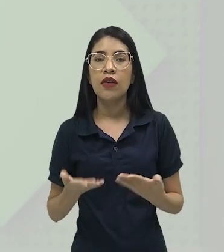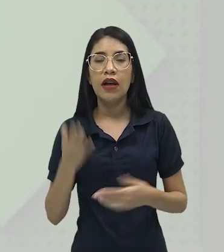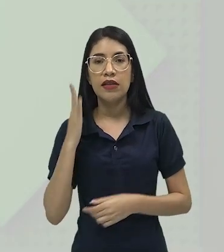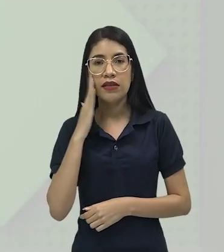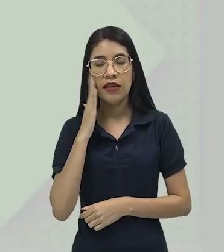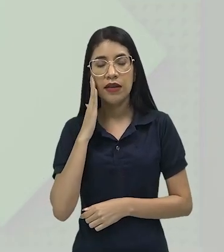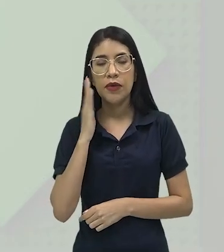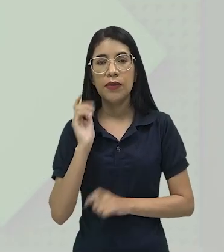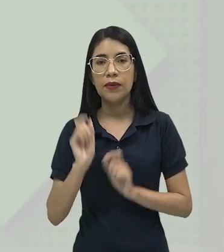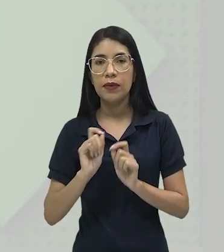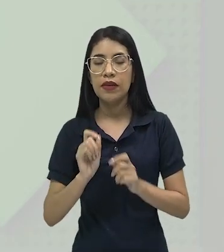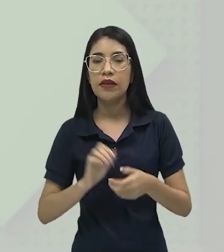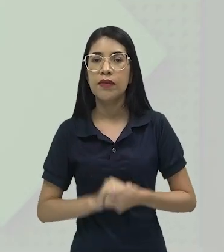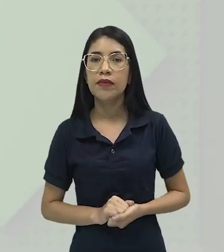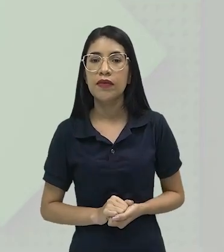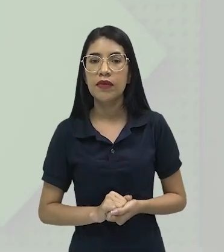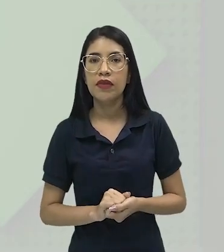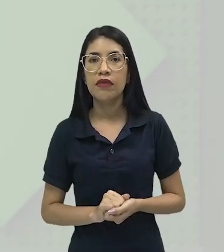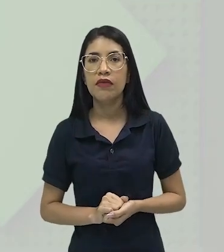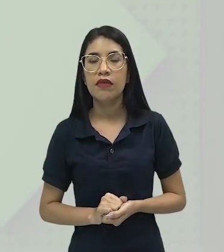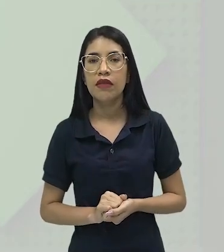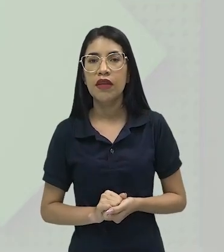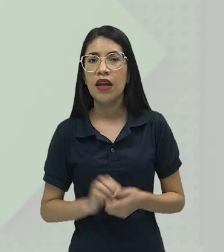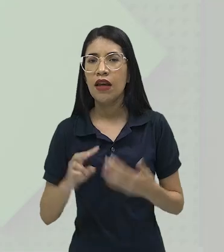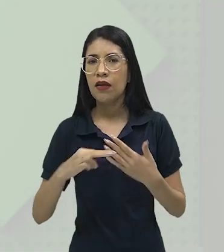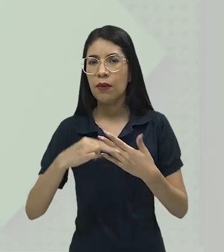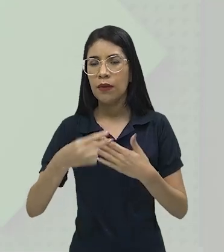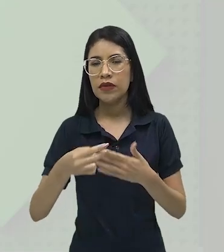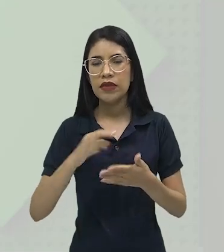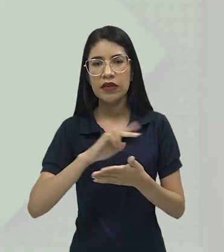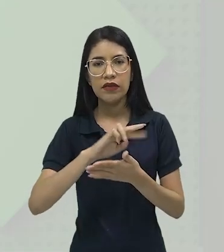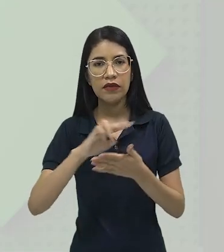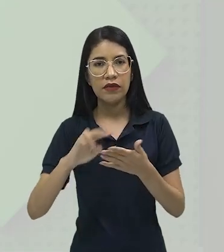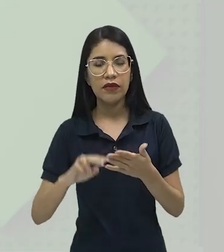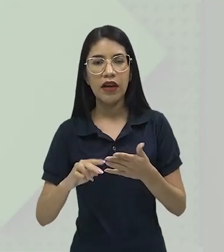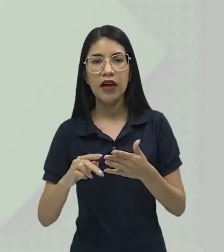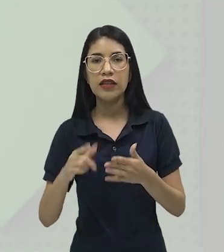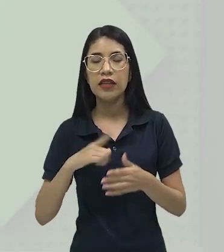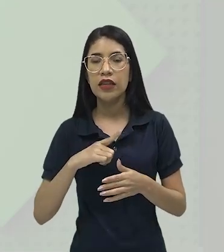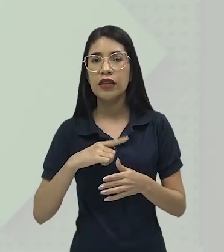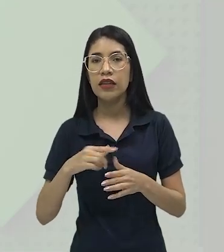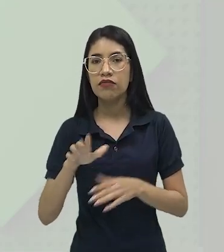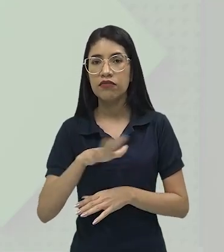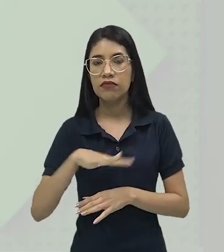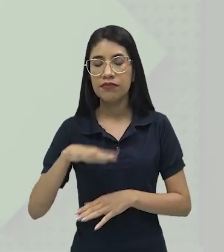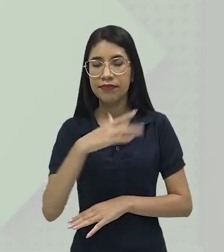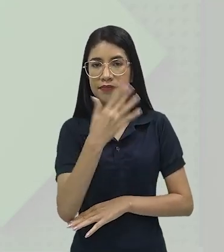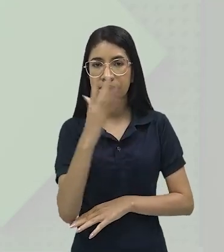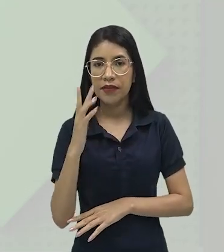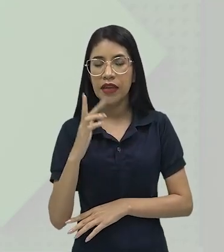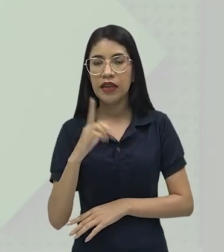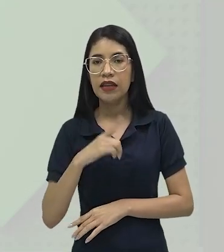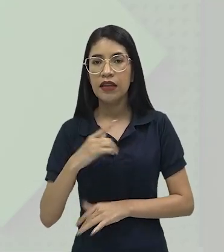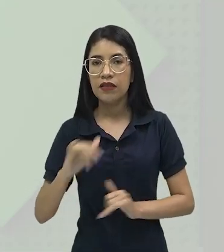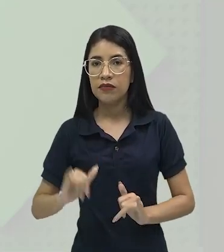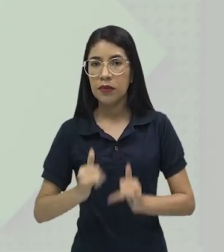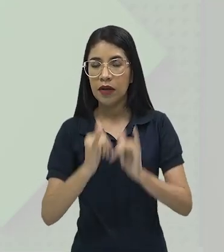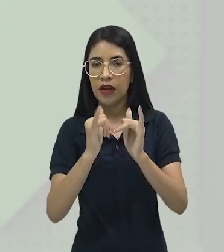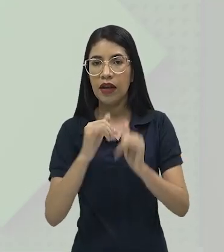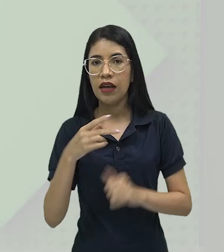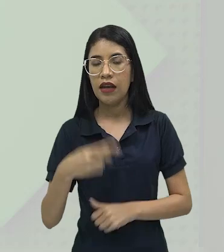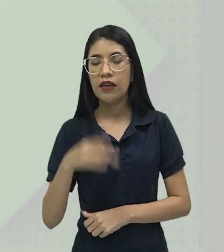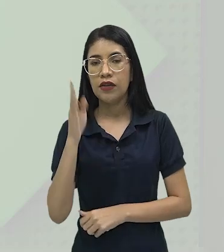sabe as grandes consequências ambientais que essas grandes hidrelétricas existentes no